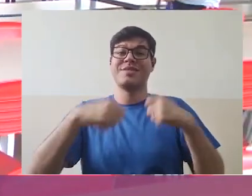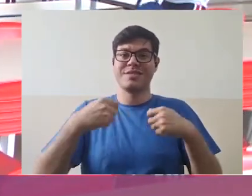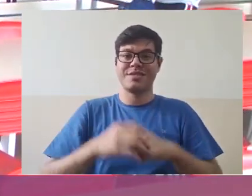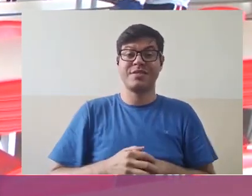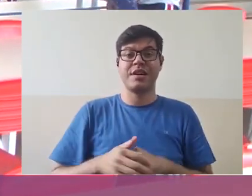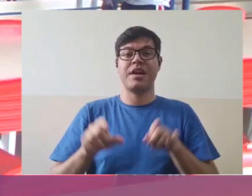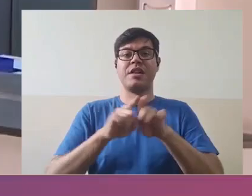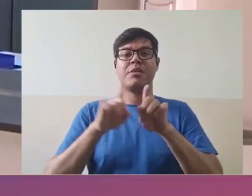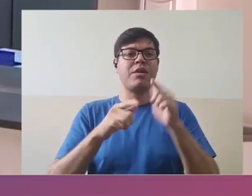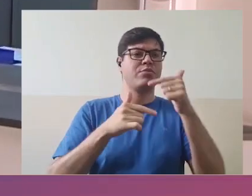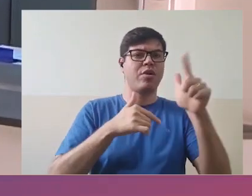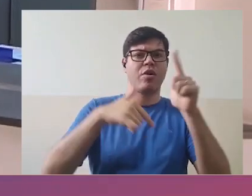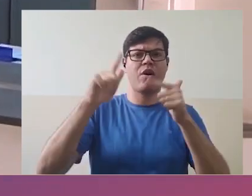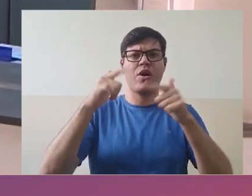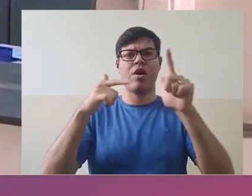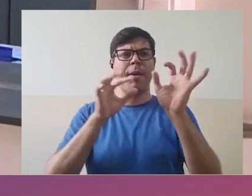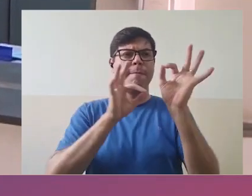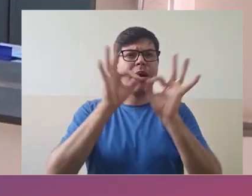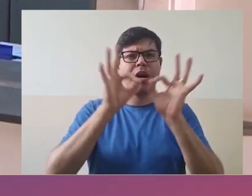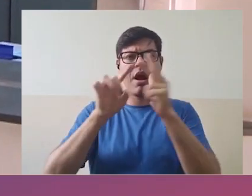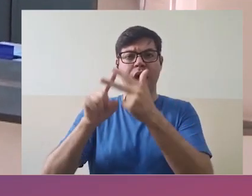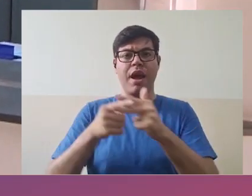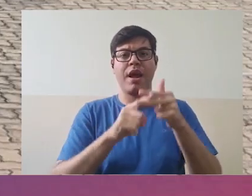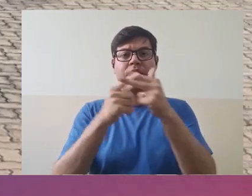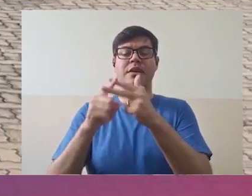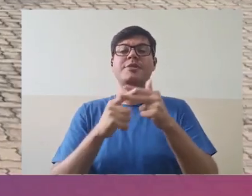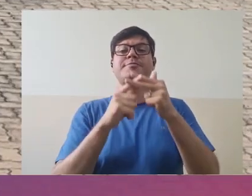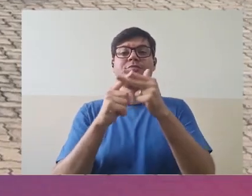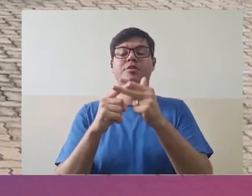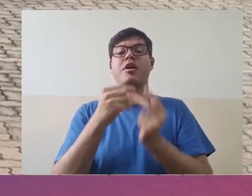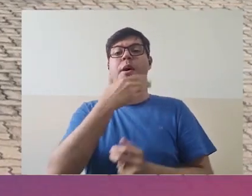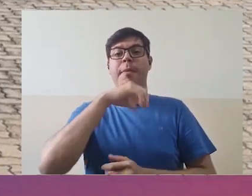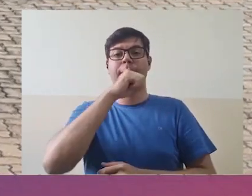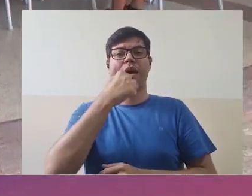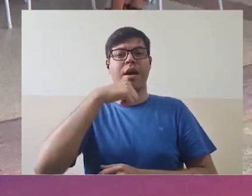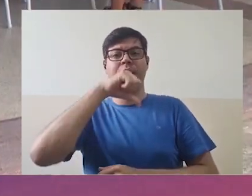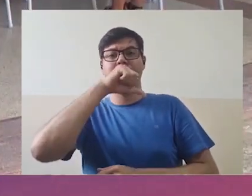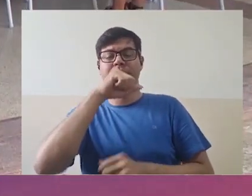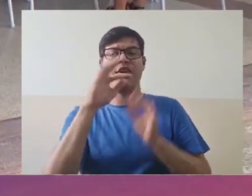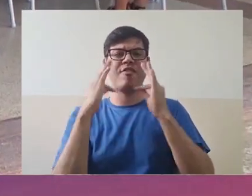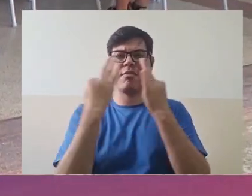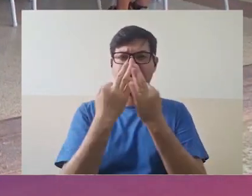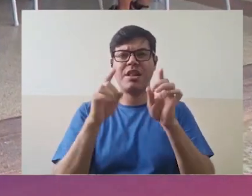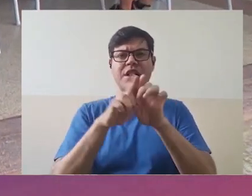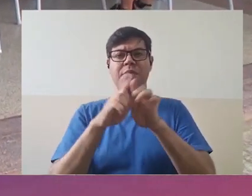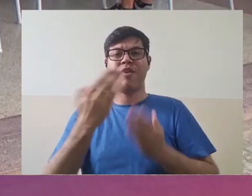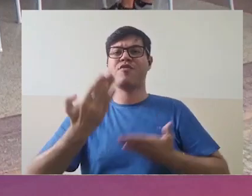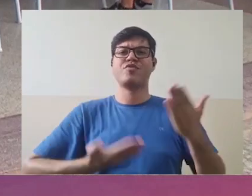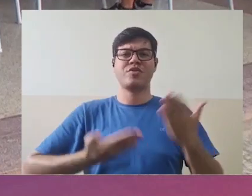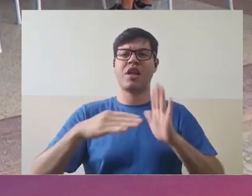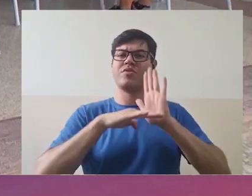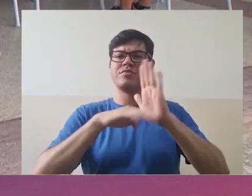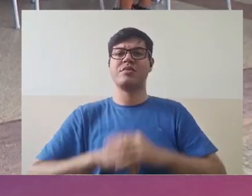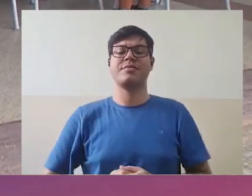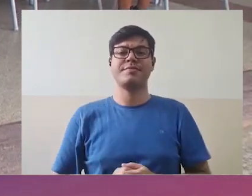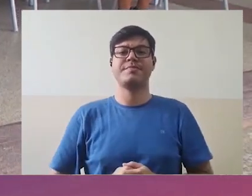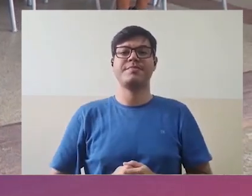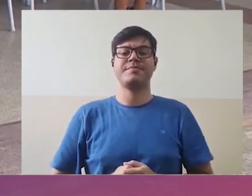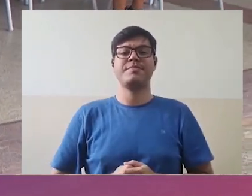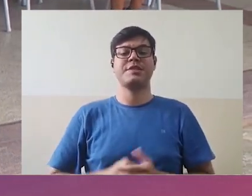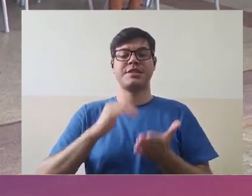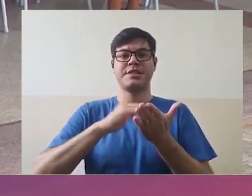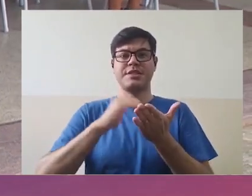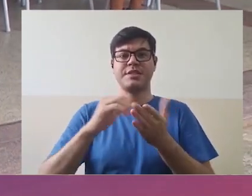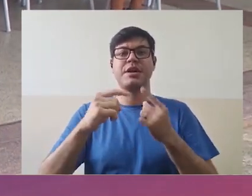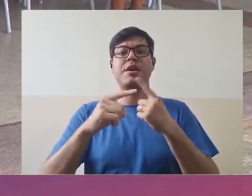outras melhorias que beneficiarão também os pais e funcionários. Adaptação da Secretaria da Escola para melhor atender os